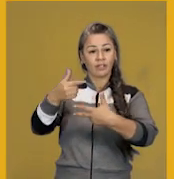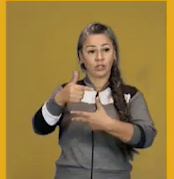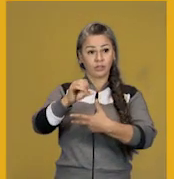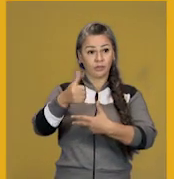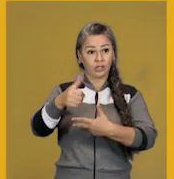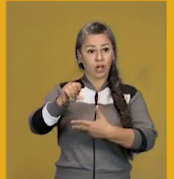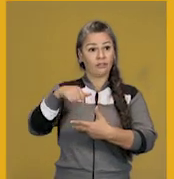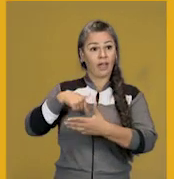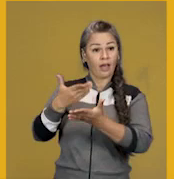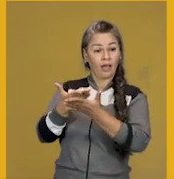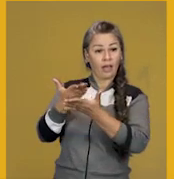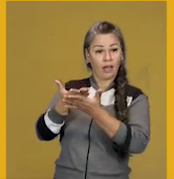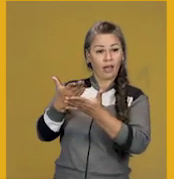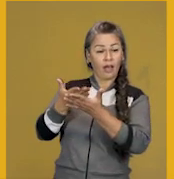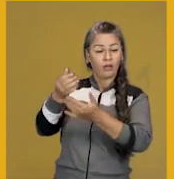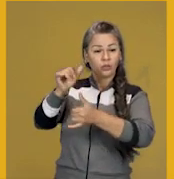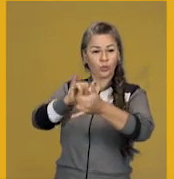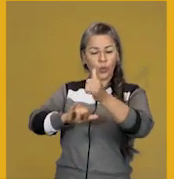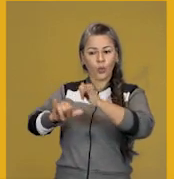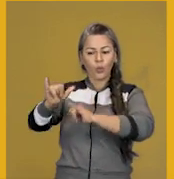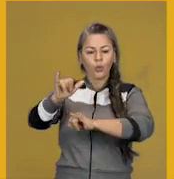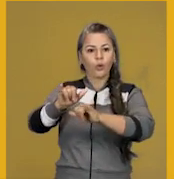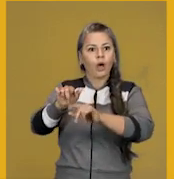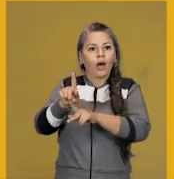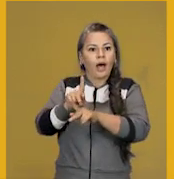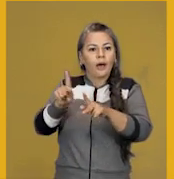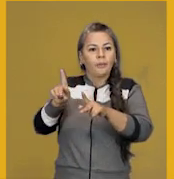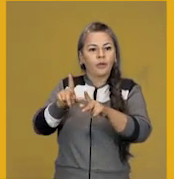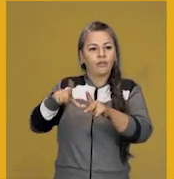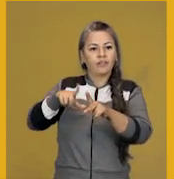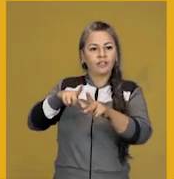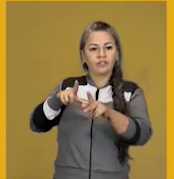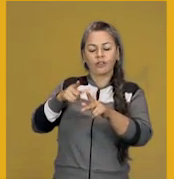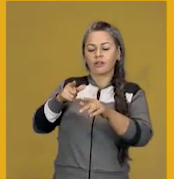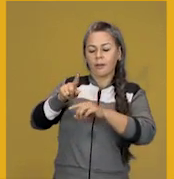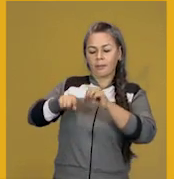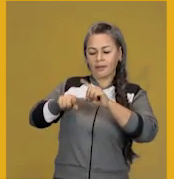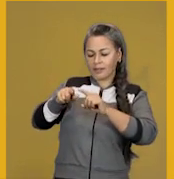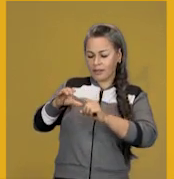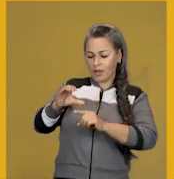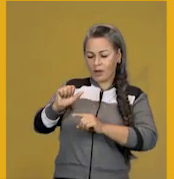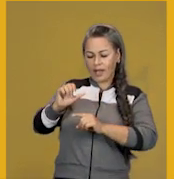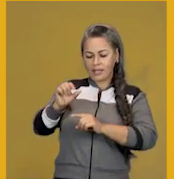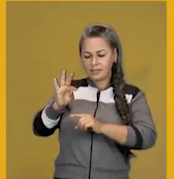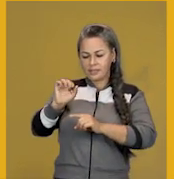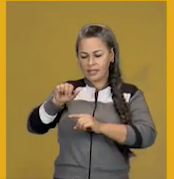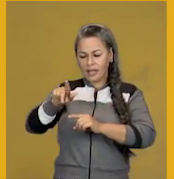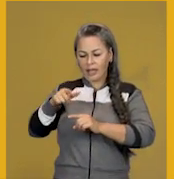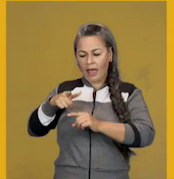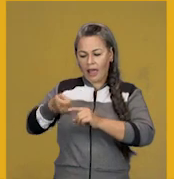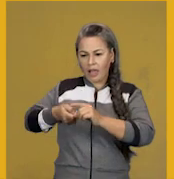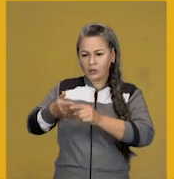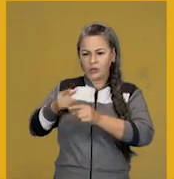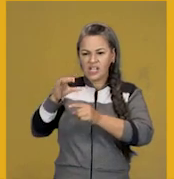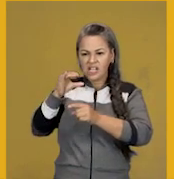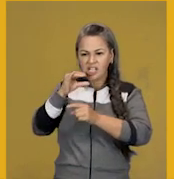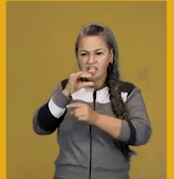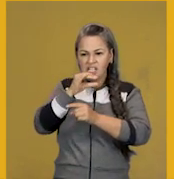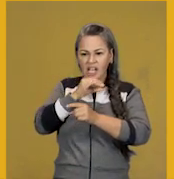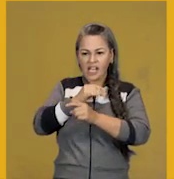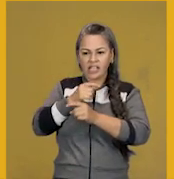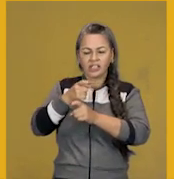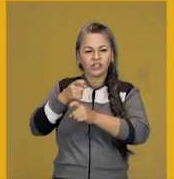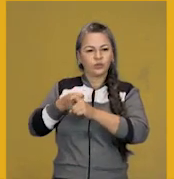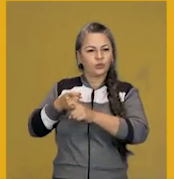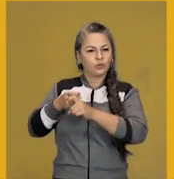de calorimetria, uma professora queimou 2,5 gramas de castanha de caju crua para aquecer 350 gramas de água num